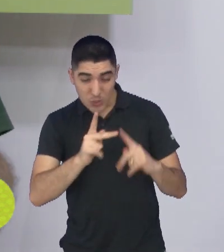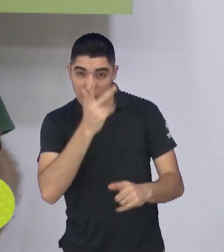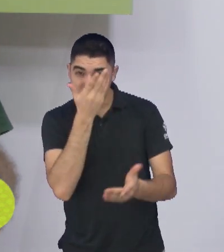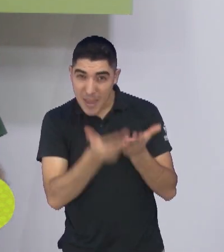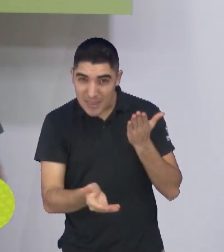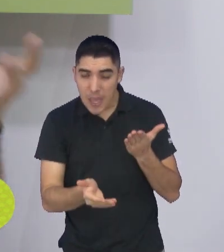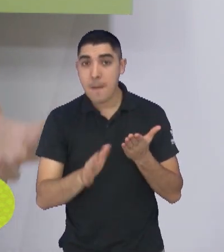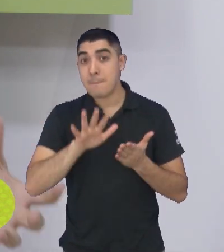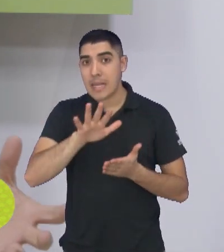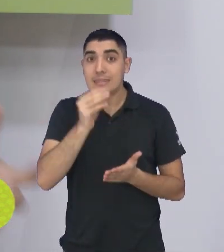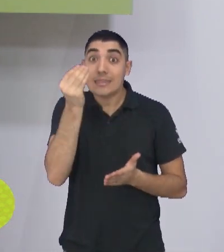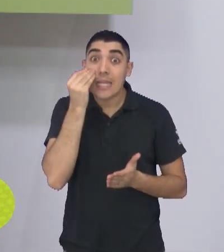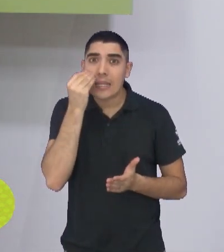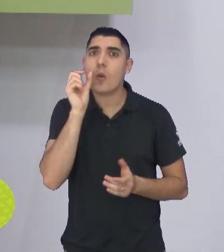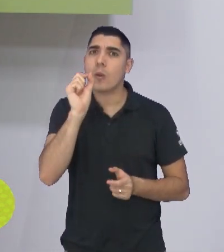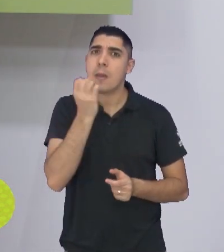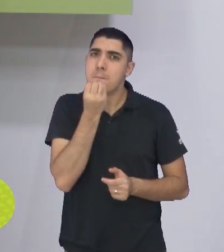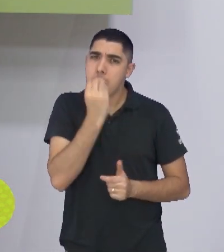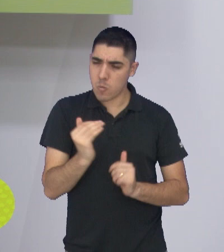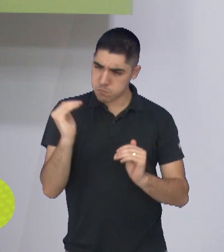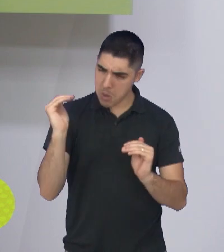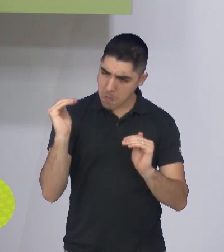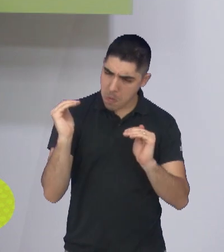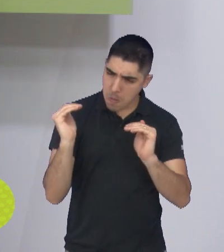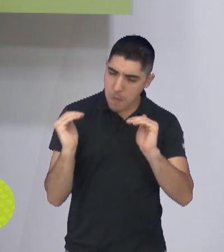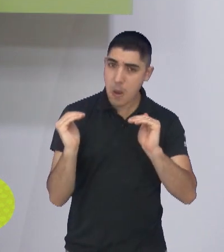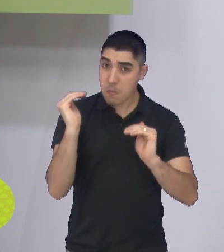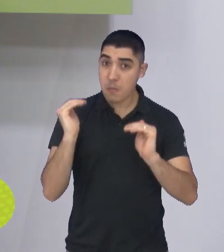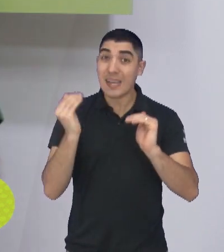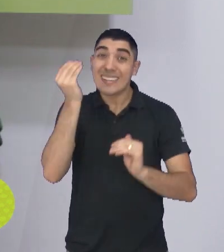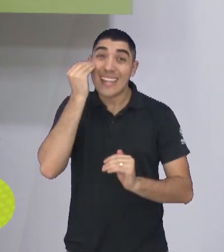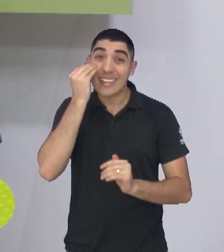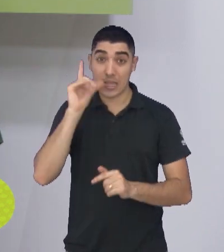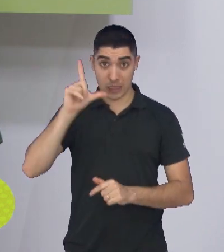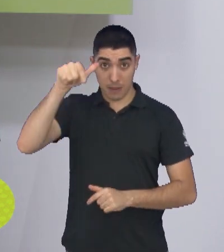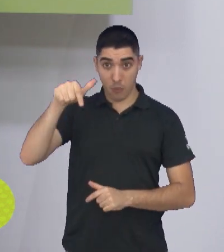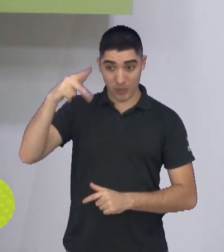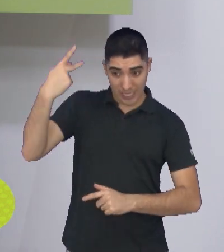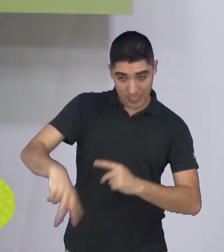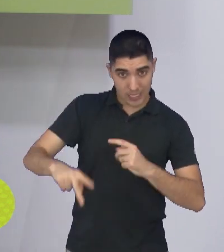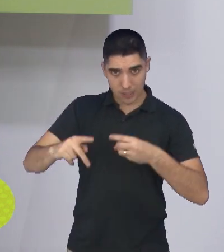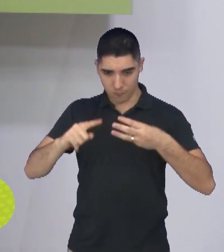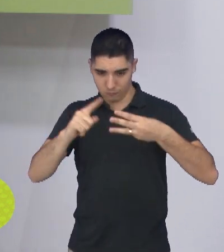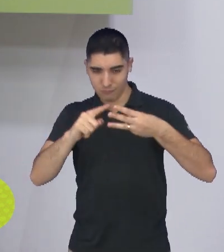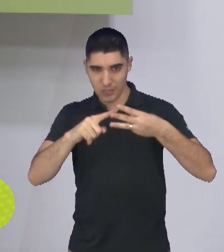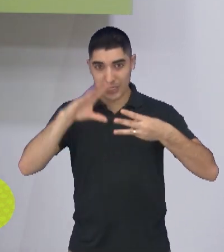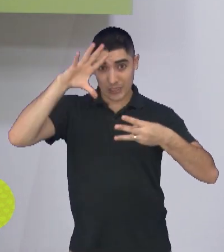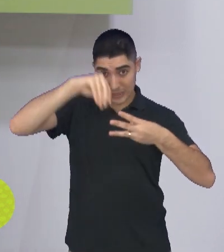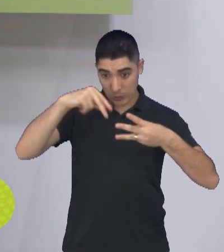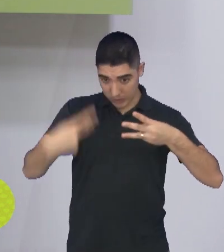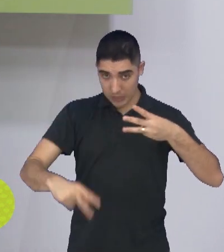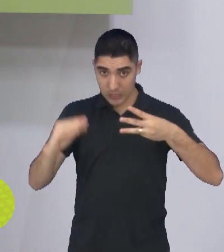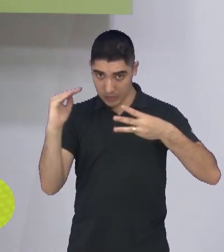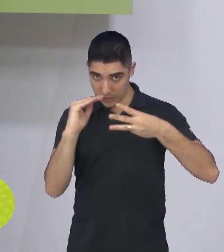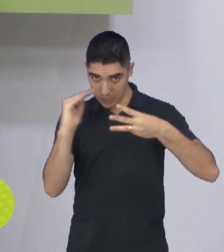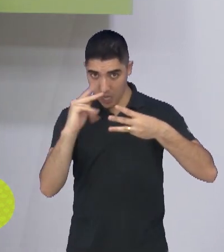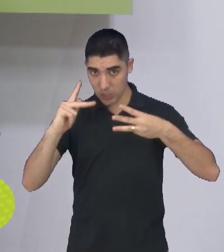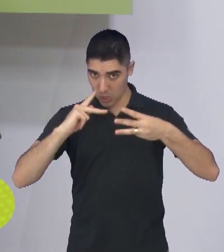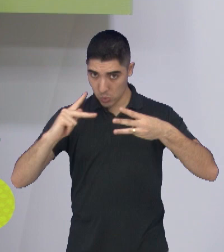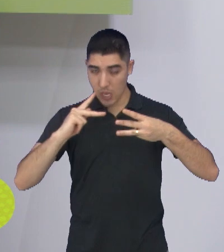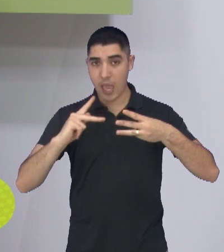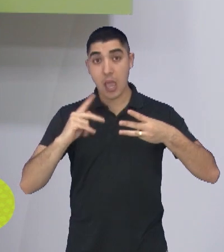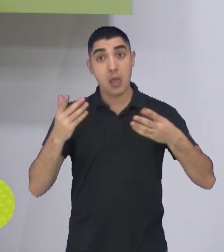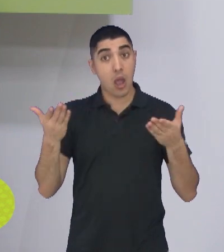perder, assim, jogando bem para vir para São José com uma moral elevada, né? Então, o jogo que vai acontecer